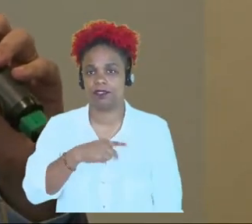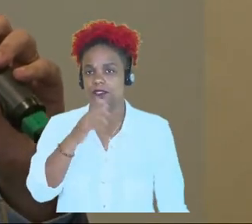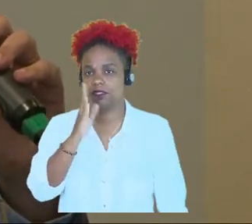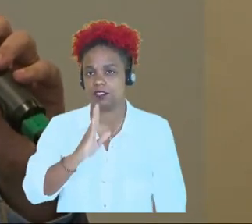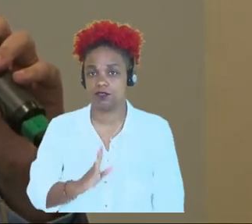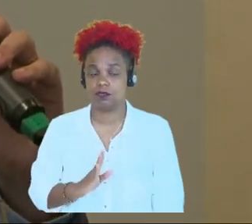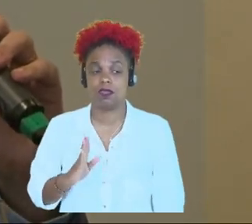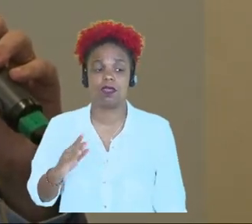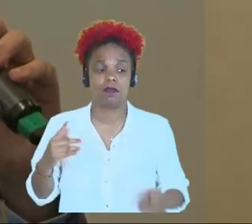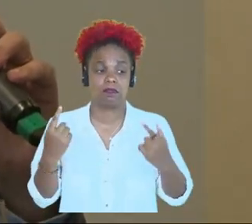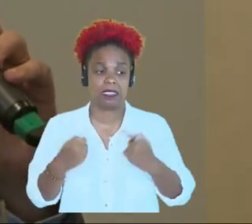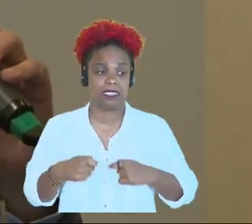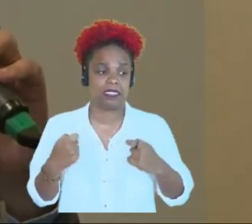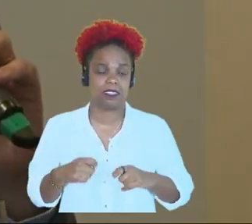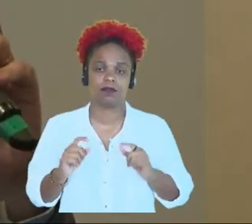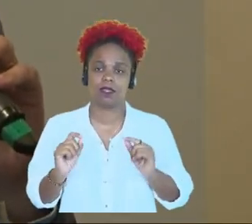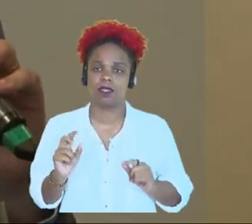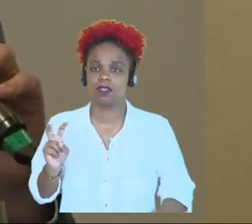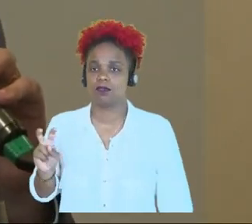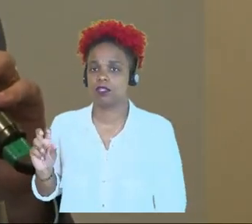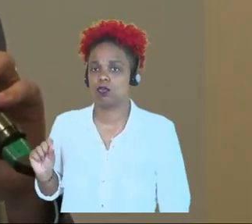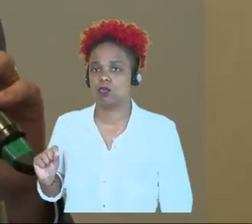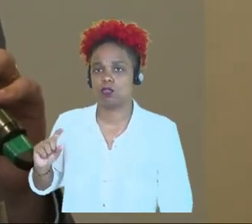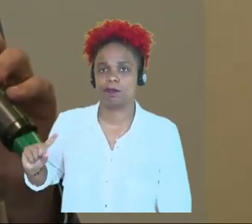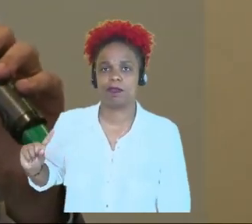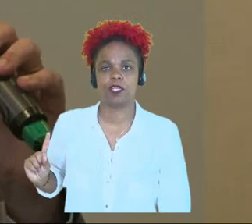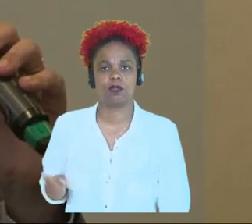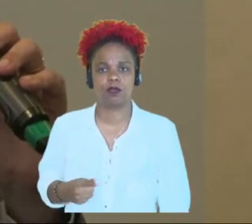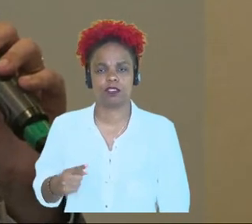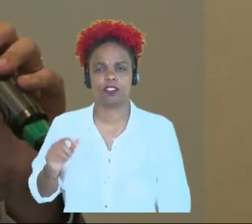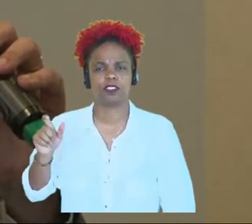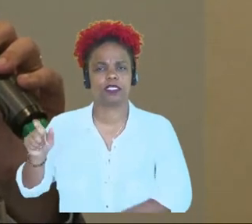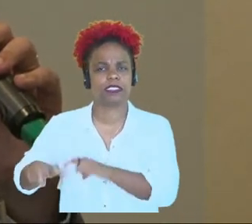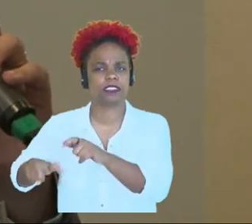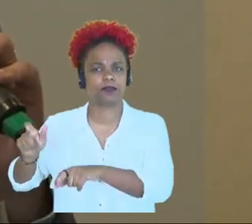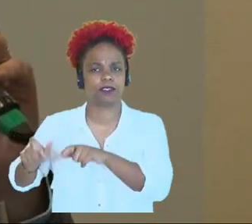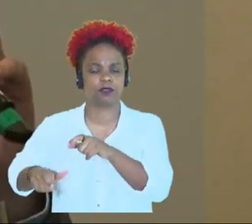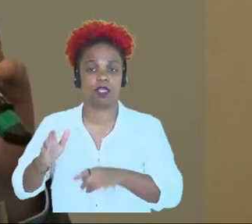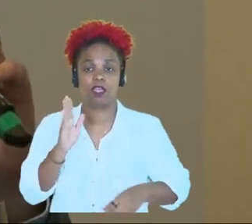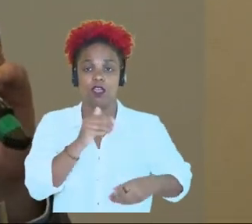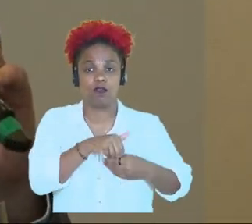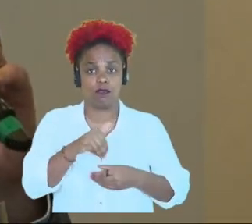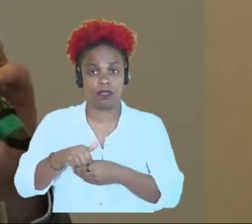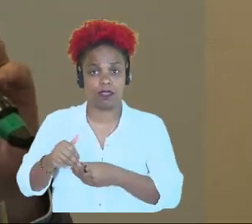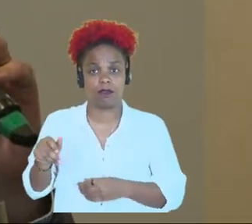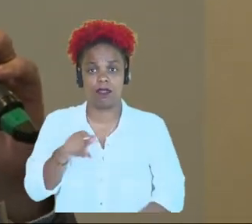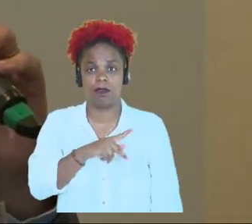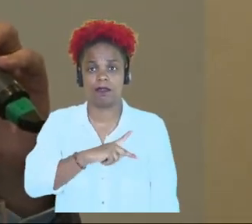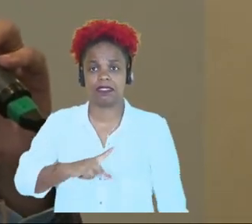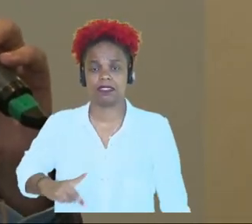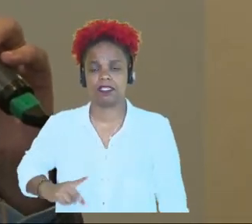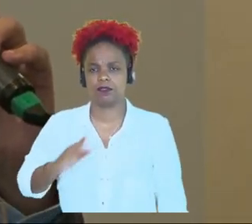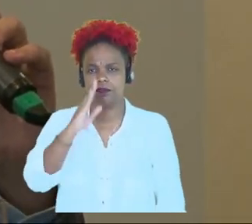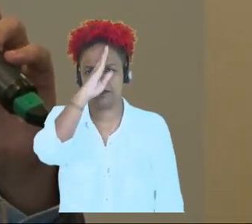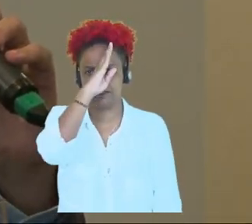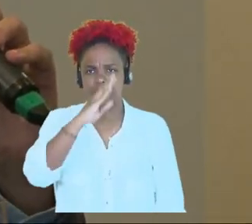vai necessariamente passar por essas 58 milhões de pessoas que votaram no presidente Bolsonaro.